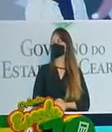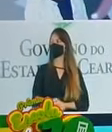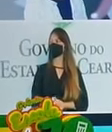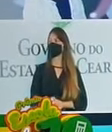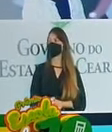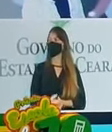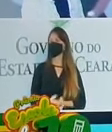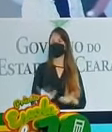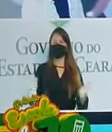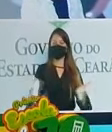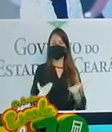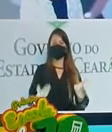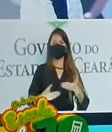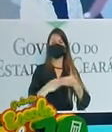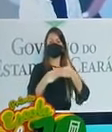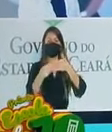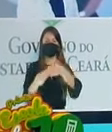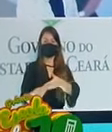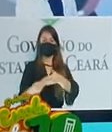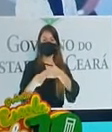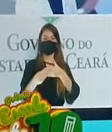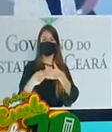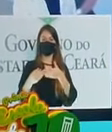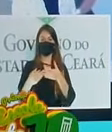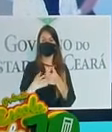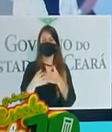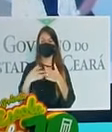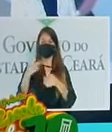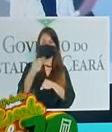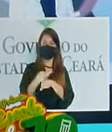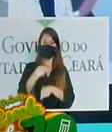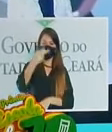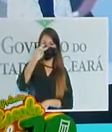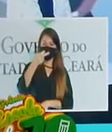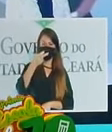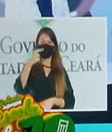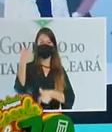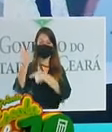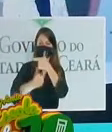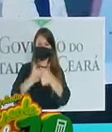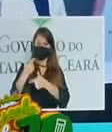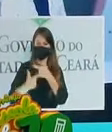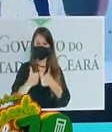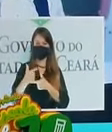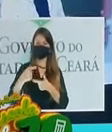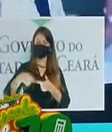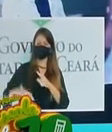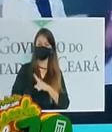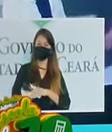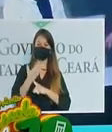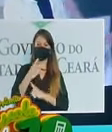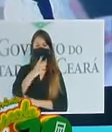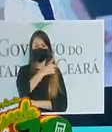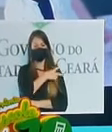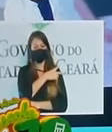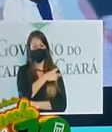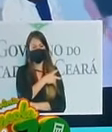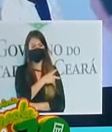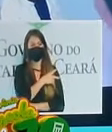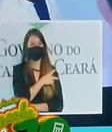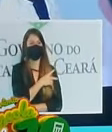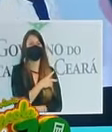E recebe nas mãos da Mônica o troféu pelo trabalho, pelos resultados do segundo ano do ensino